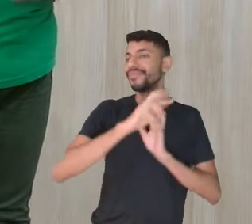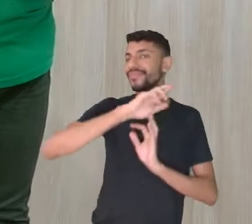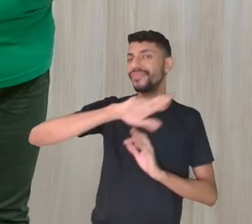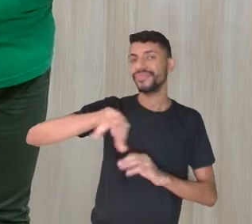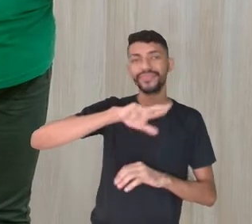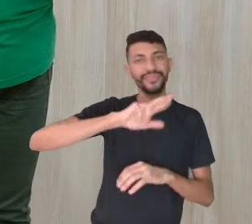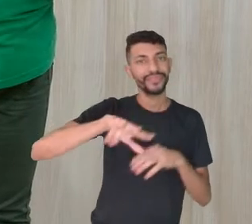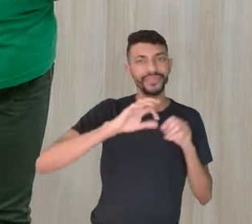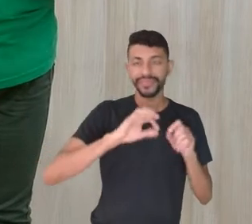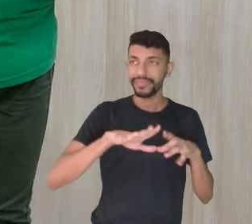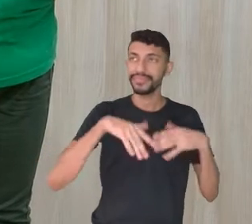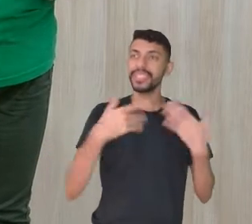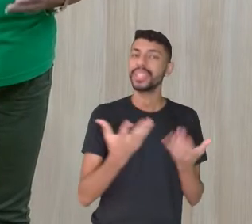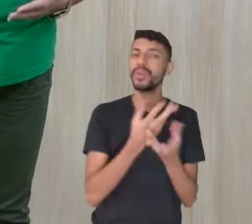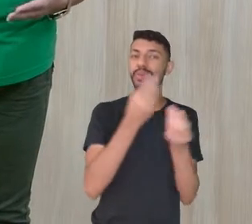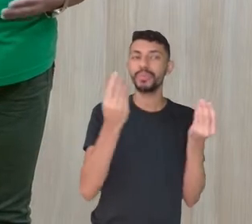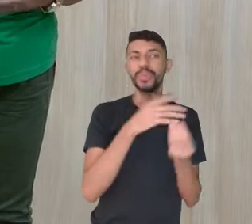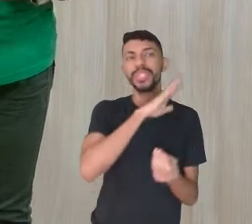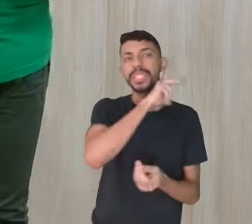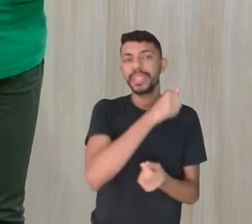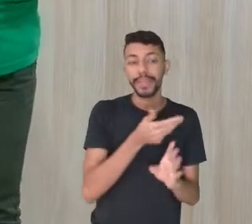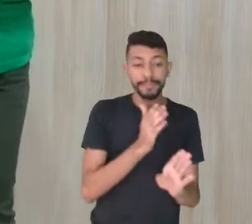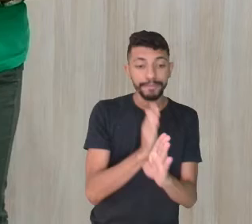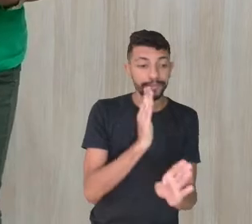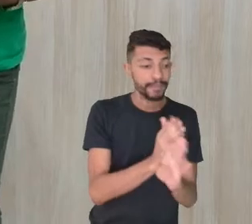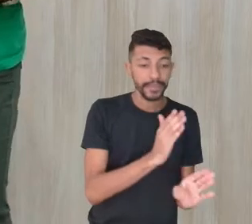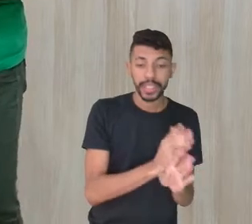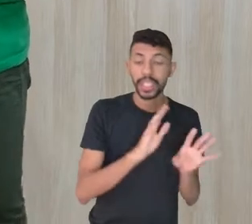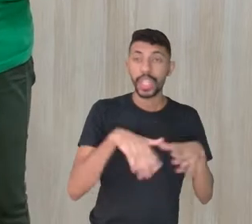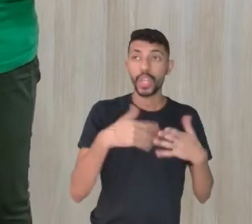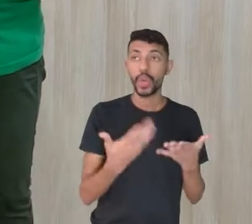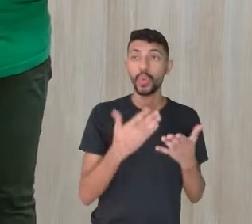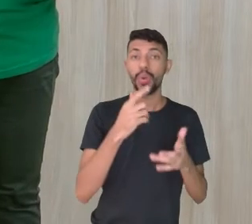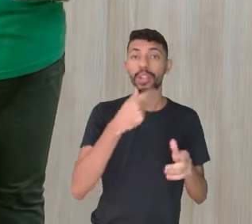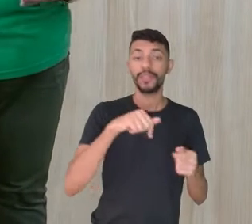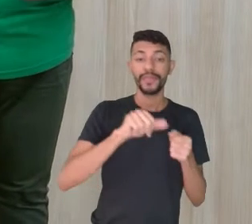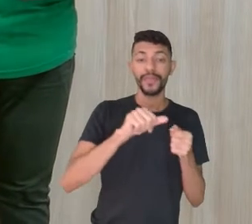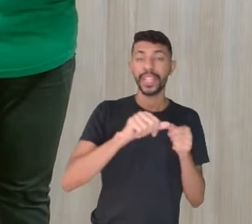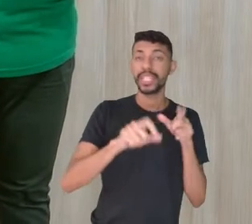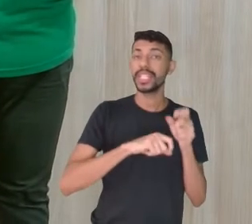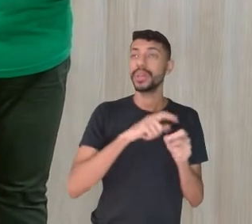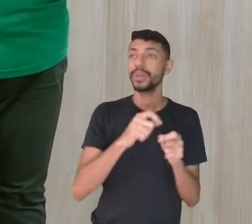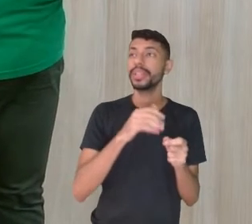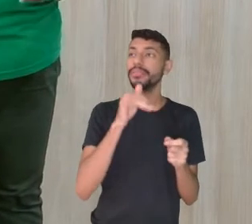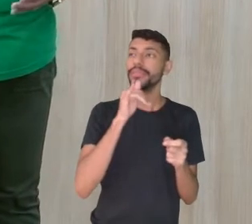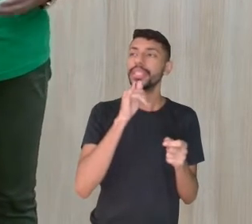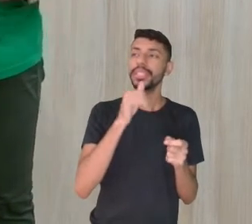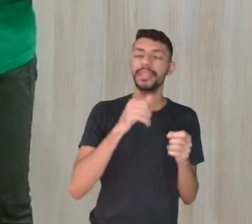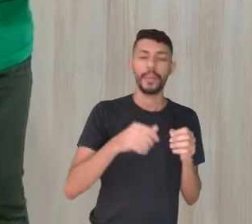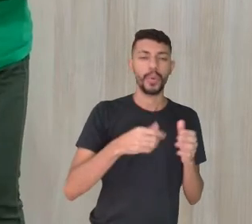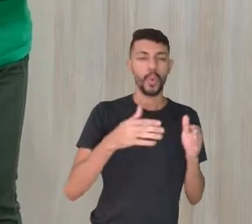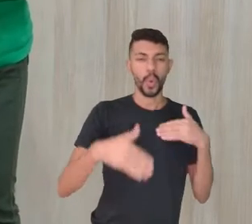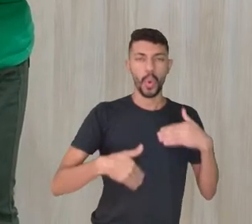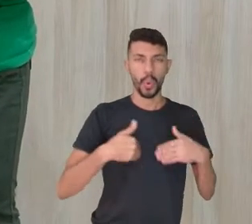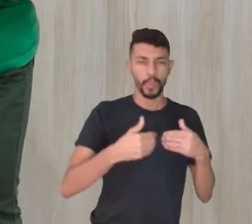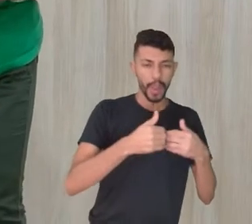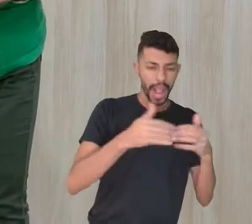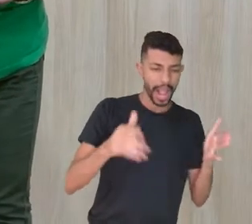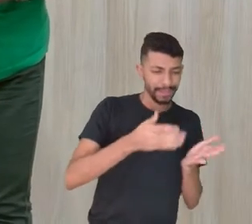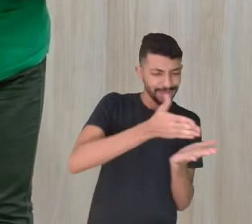que muitos animais estão sendo encontrados e quando os pesquisadores vão fazer, né, abre o corpo e